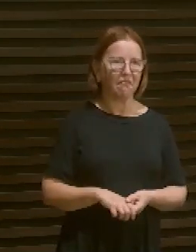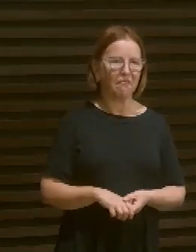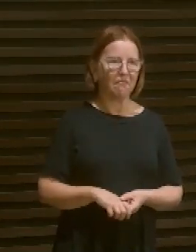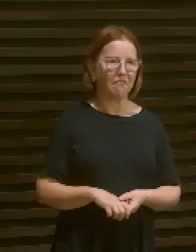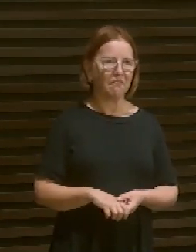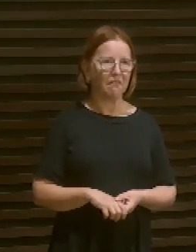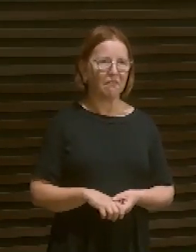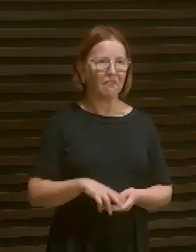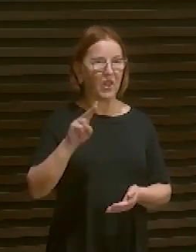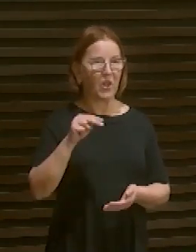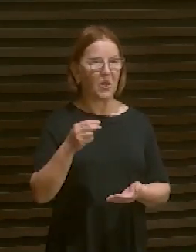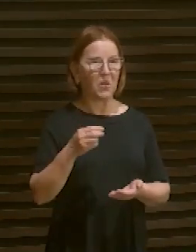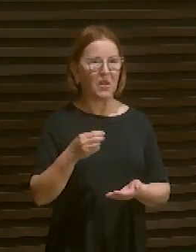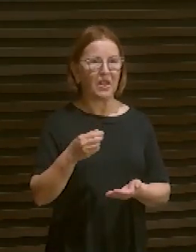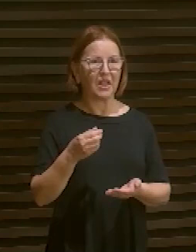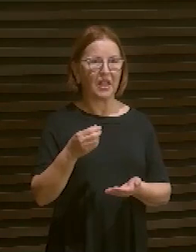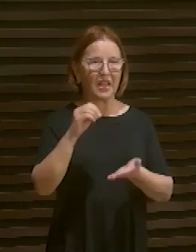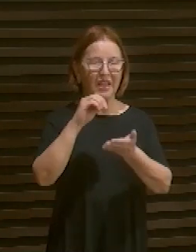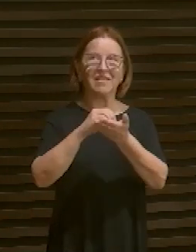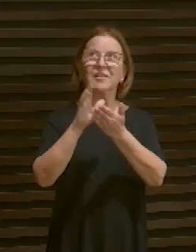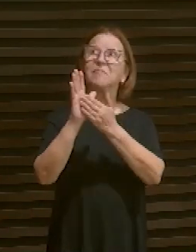E nunca entrega.